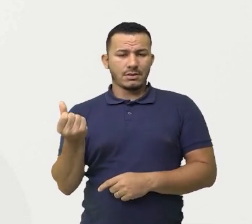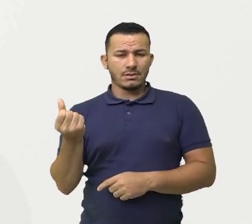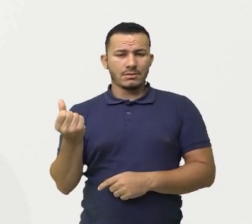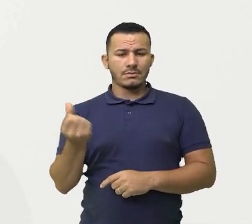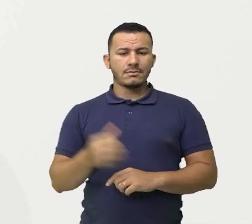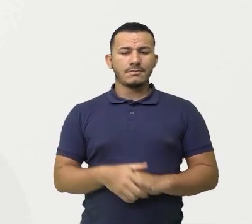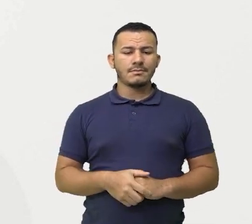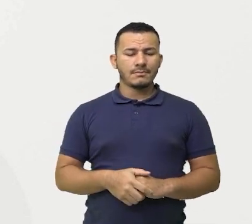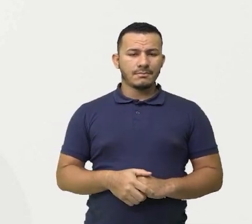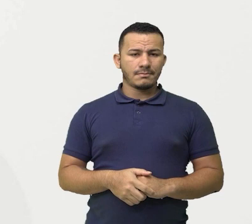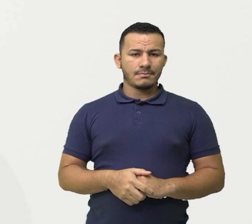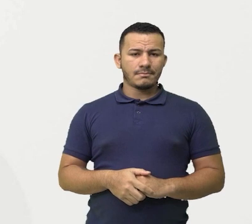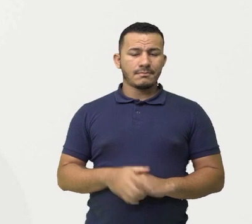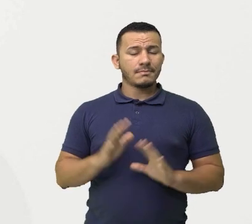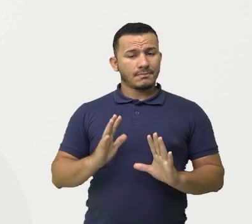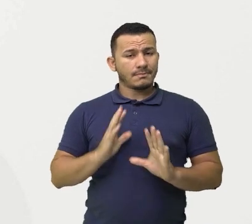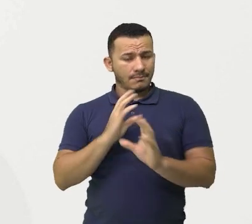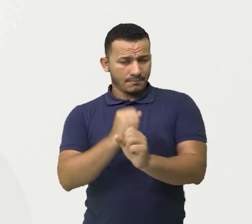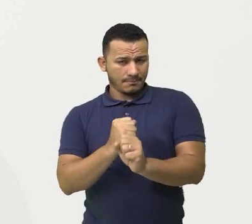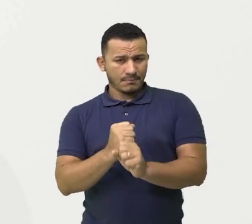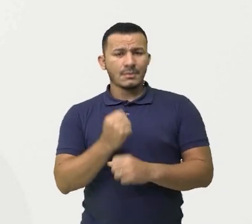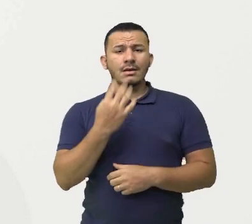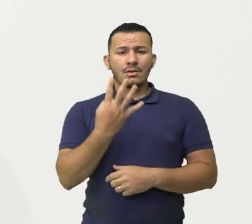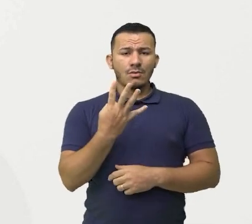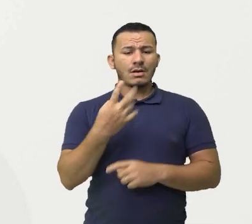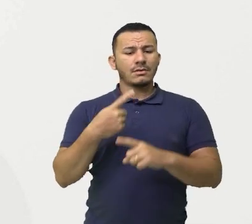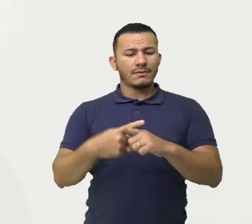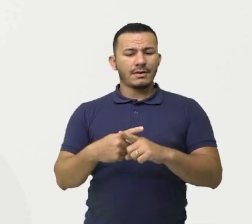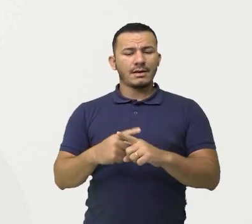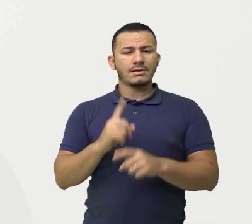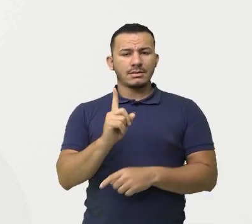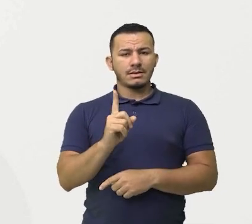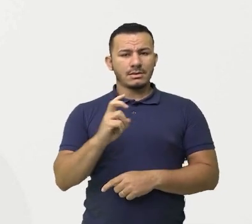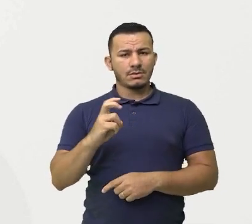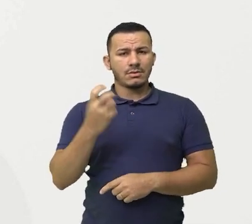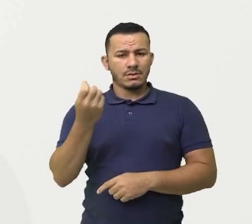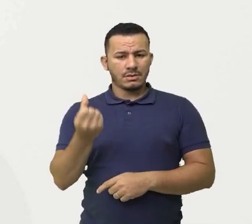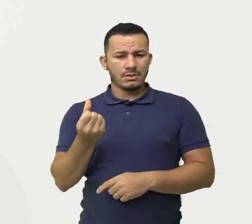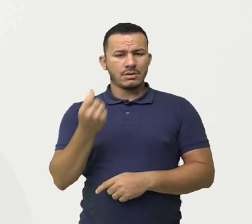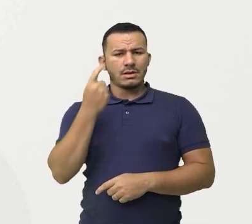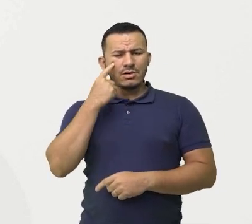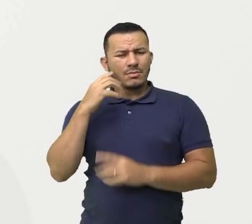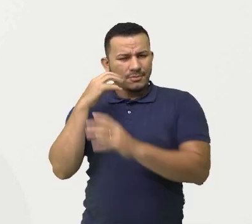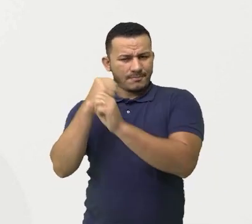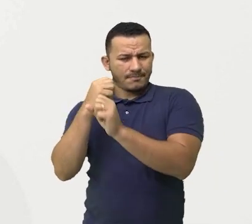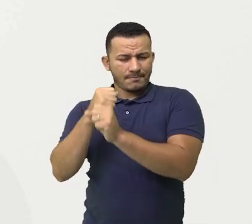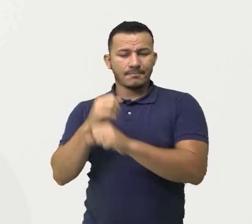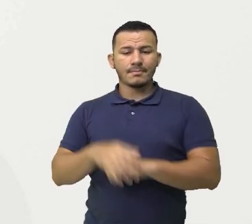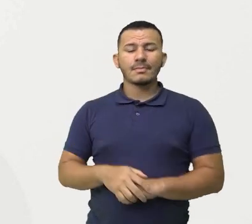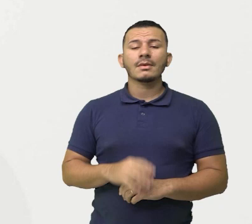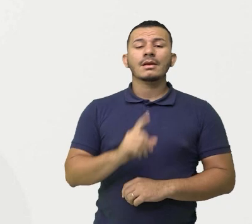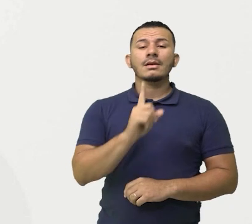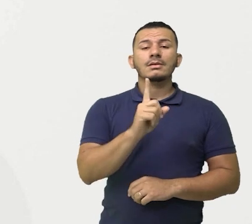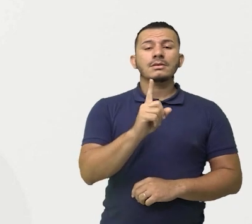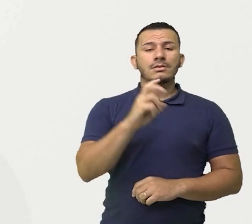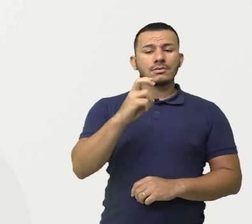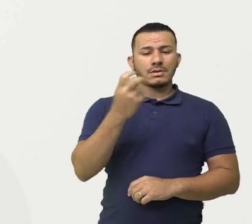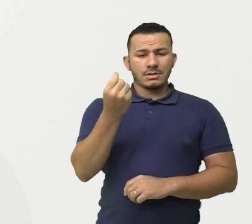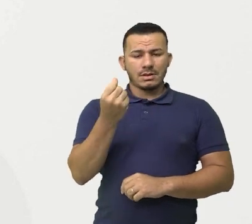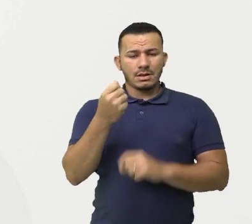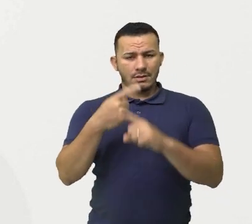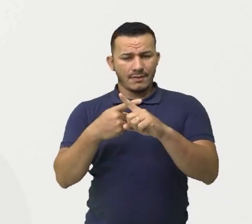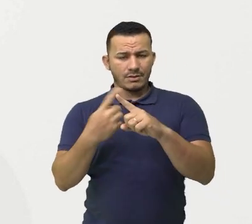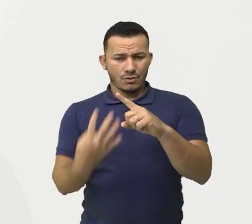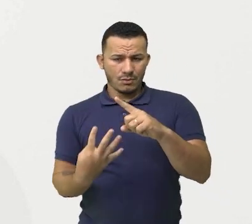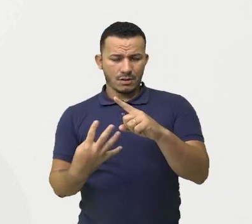156. E aí é só fazer esse cálculo, 4 vezes 156. Bora fazer aqui do ladinho? 156 vezes